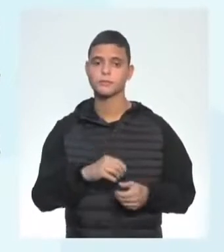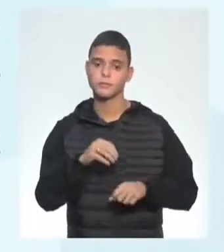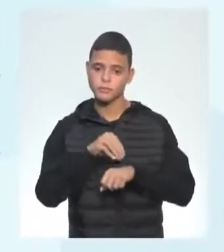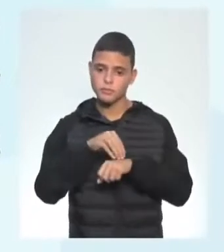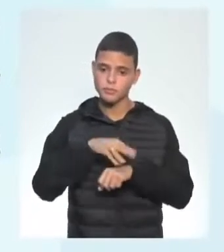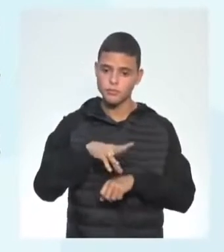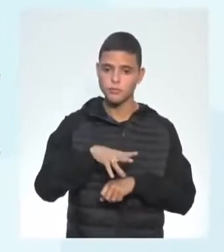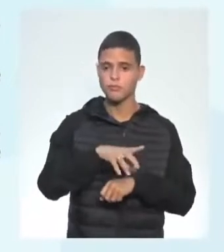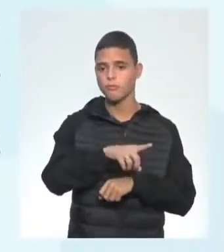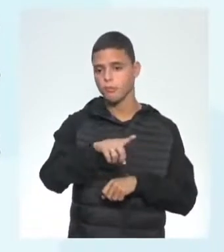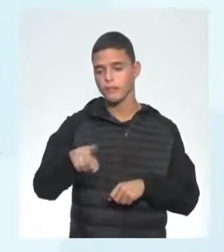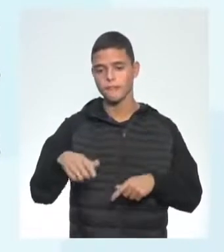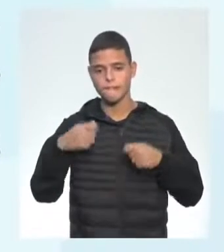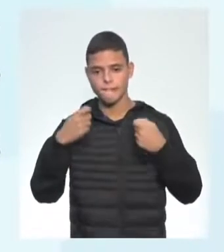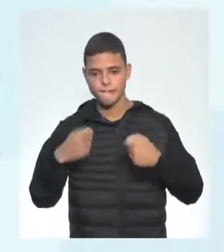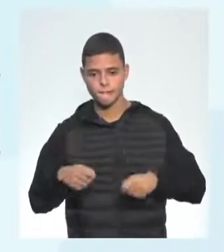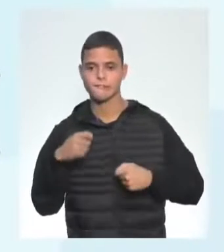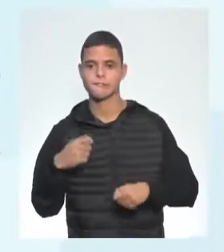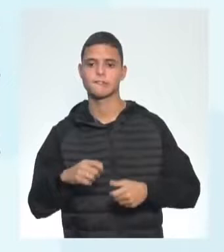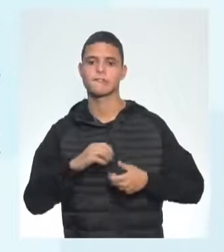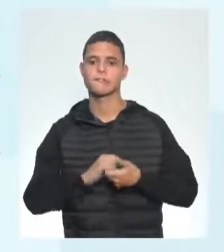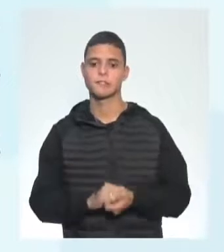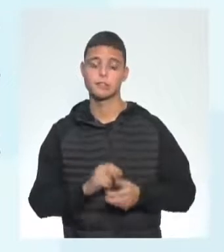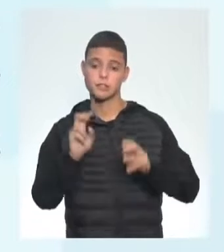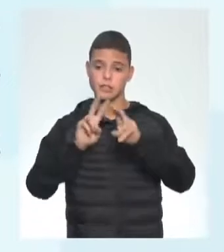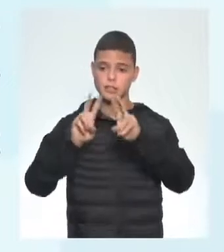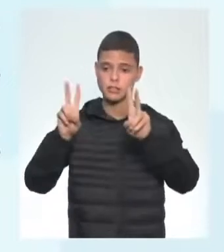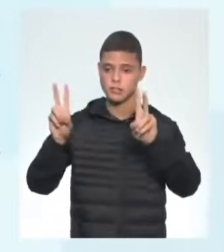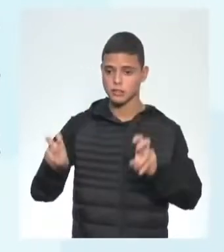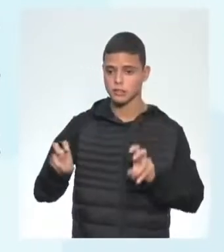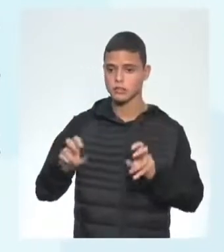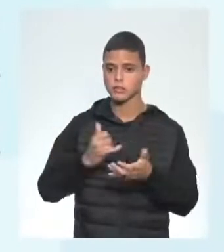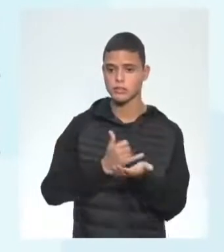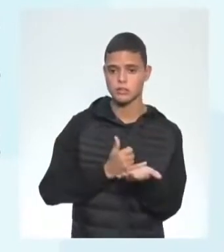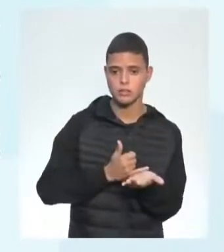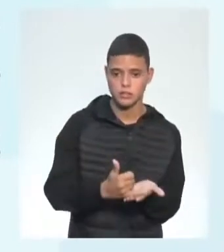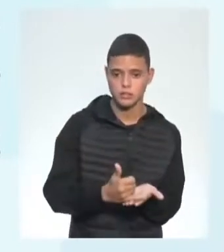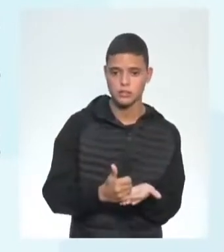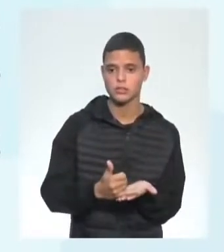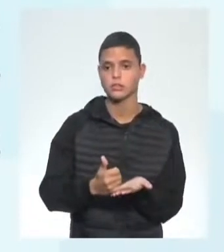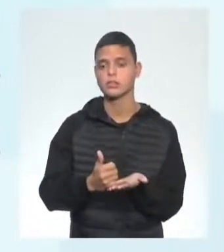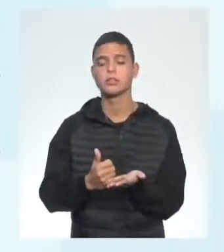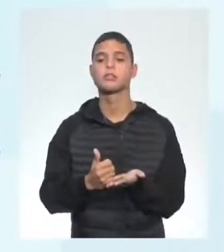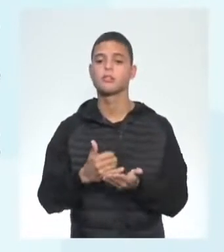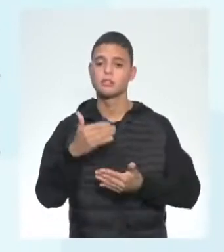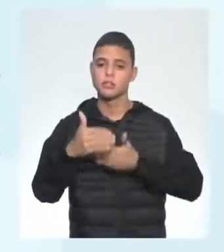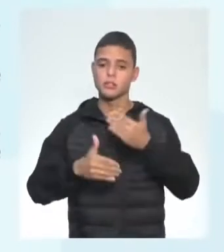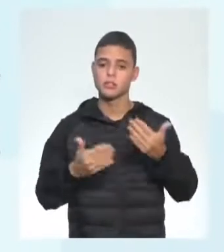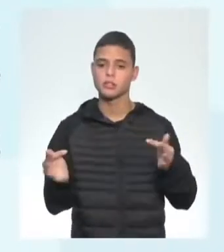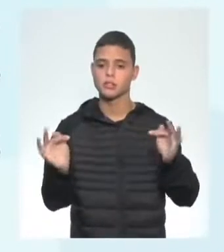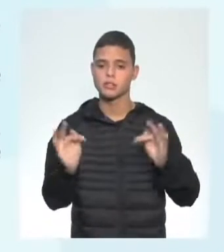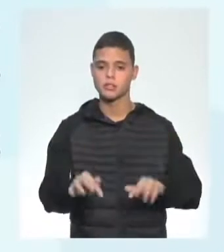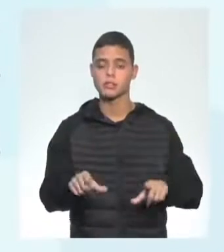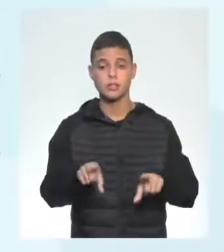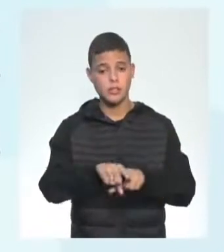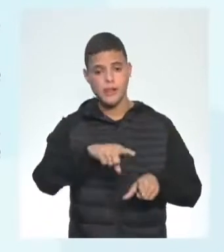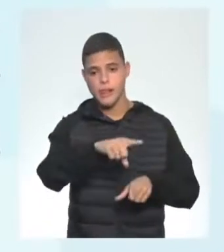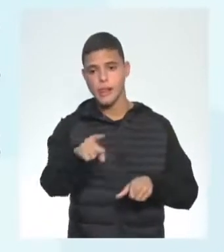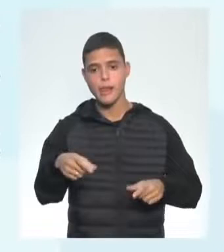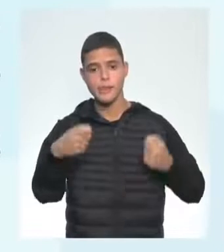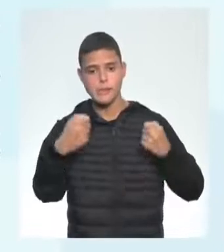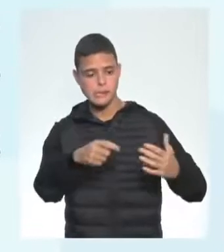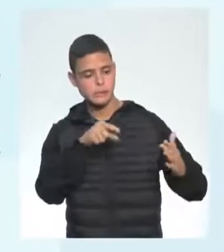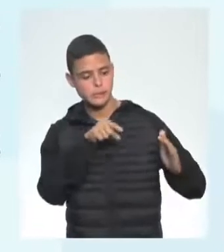necessário que essa produção textual conte com título, introdução, desenvolvimento, conclusão. Atente-se a responder as possíveis perguntas do